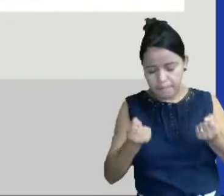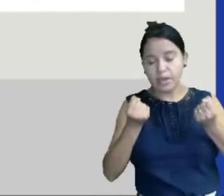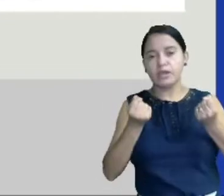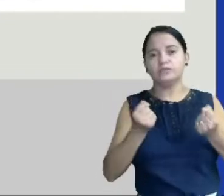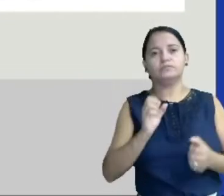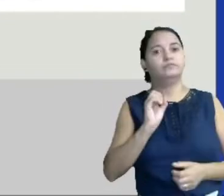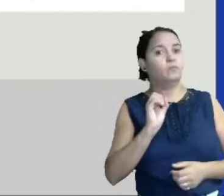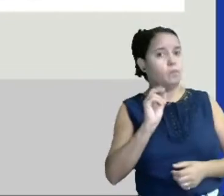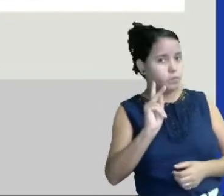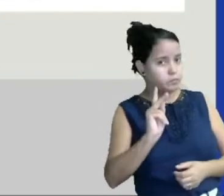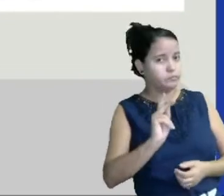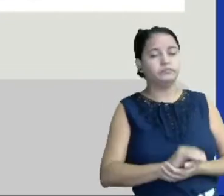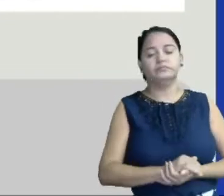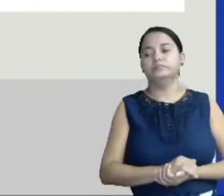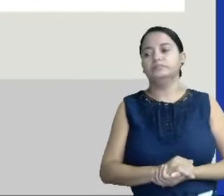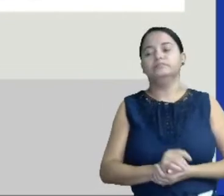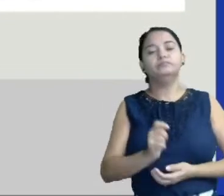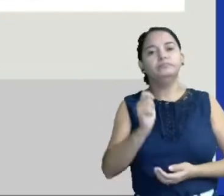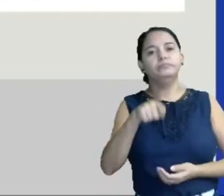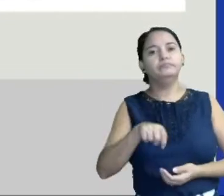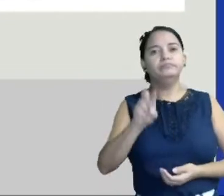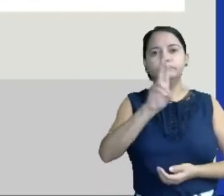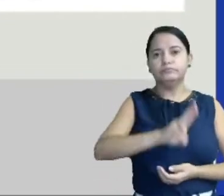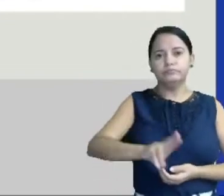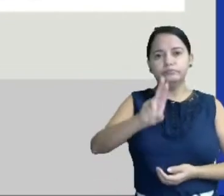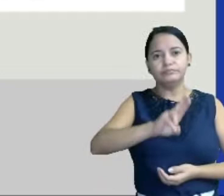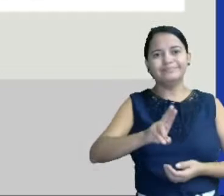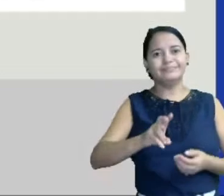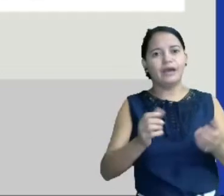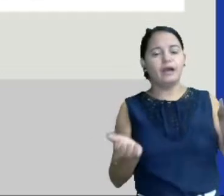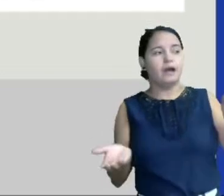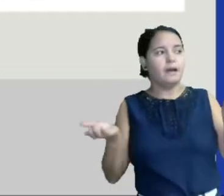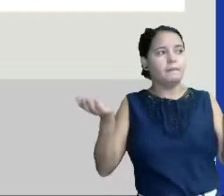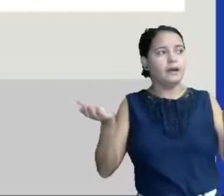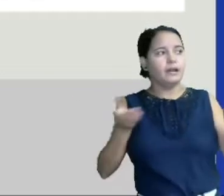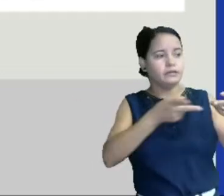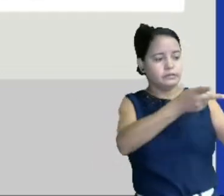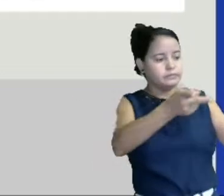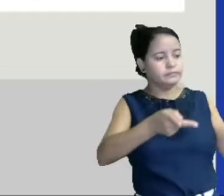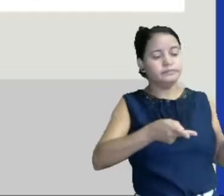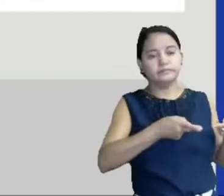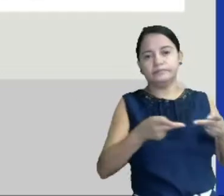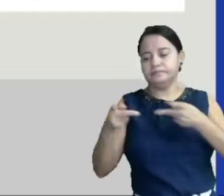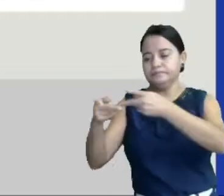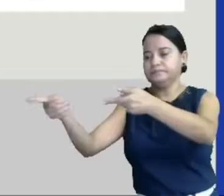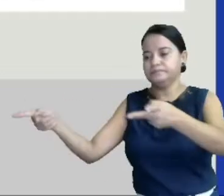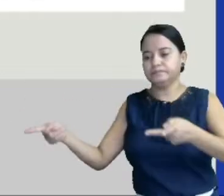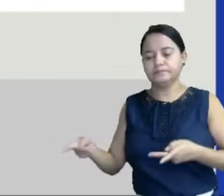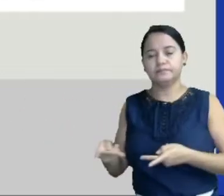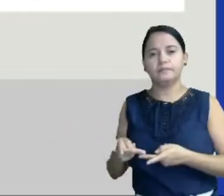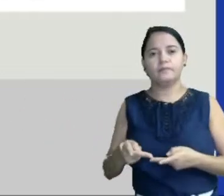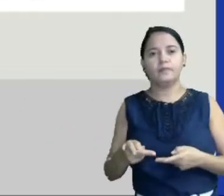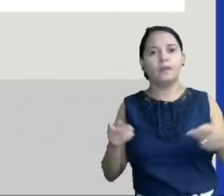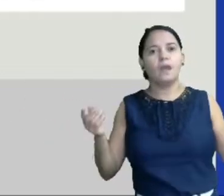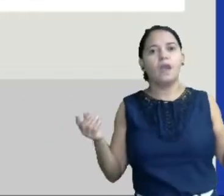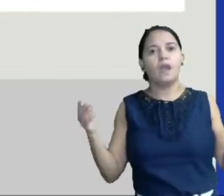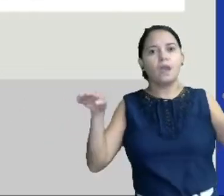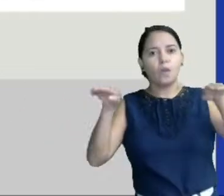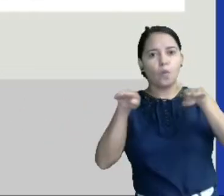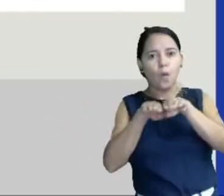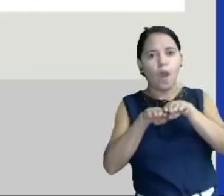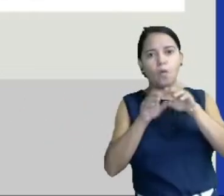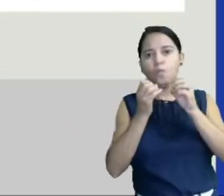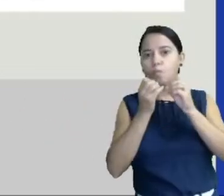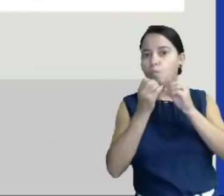então Dessa forma podemos usar as balanças de pratos para estudar e representar situações de igualdade e